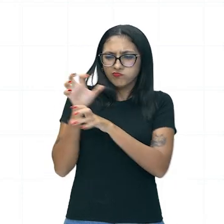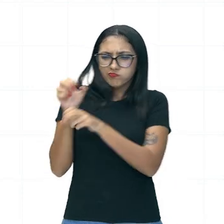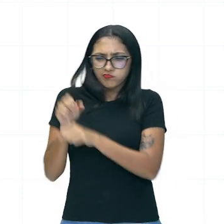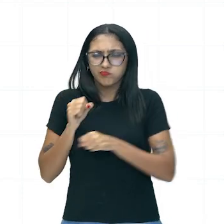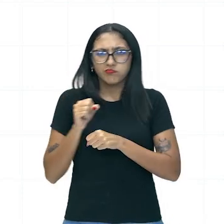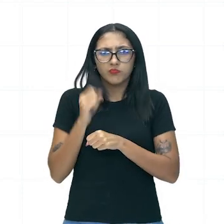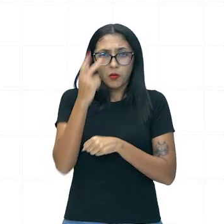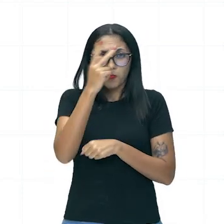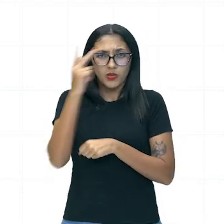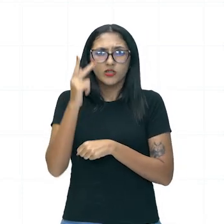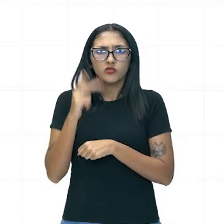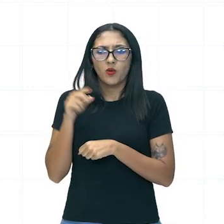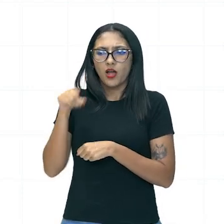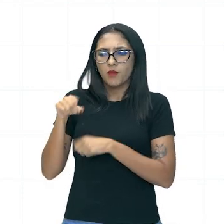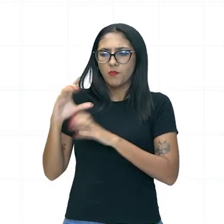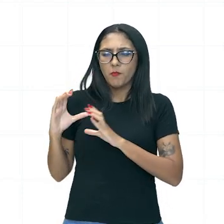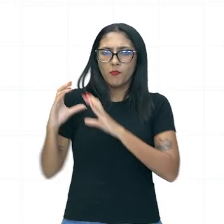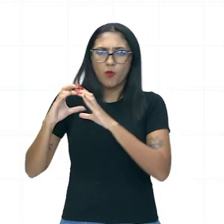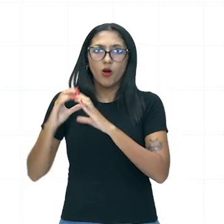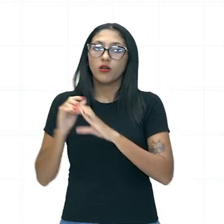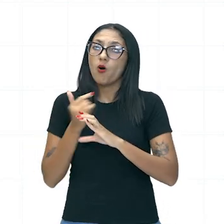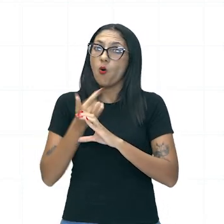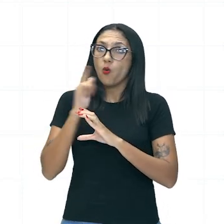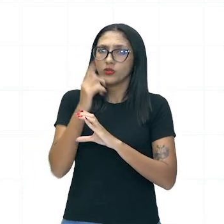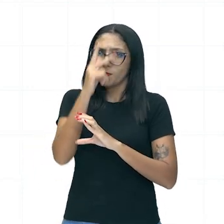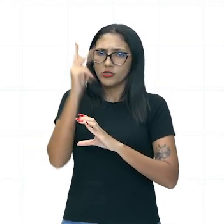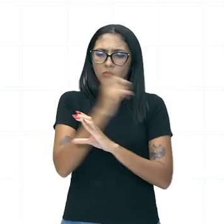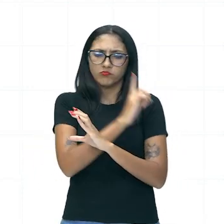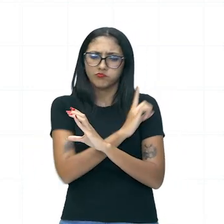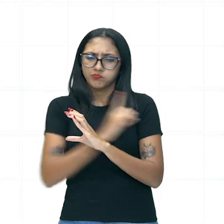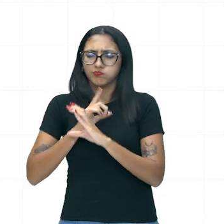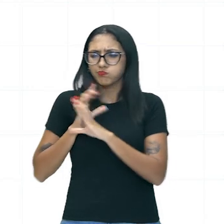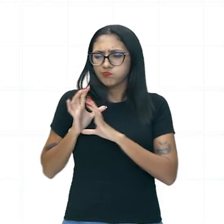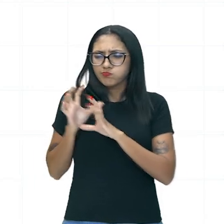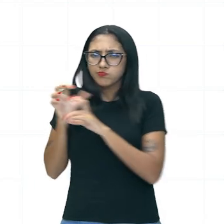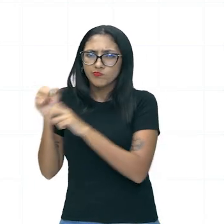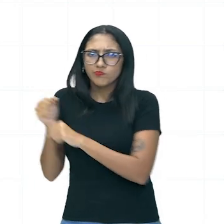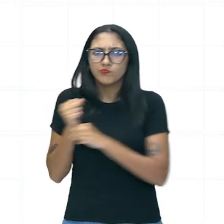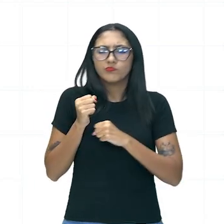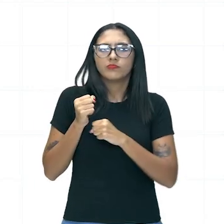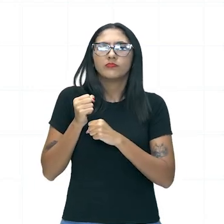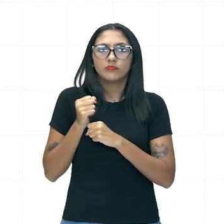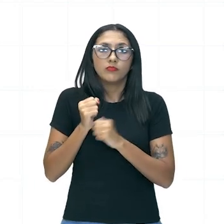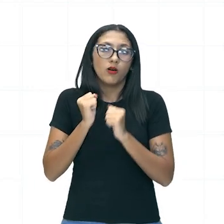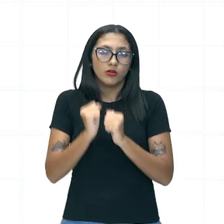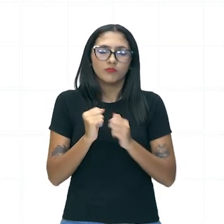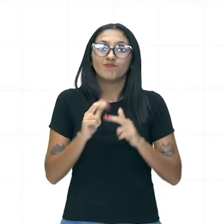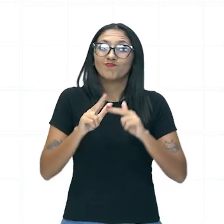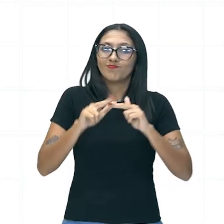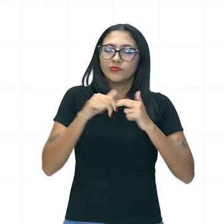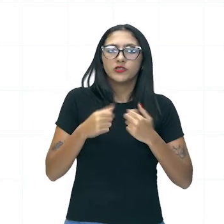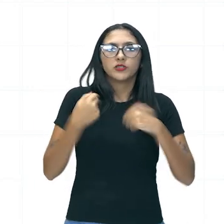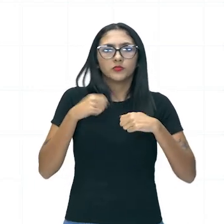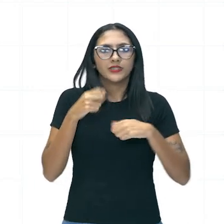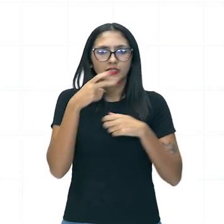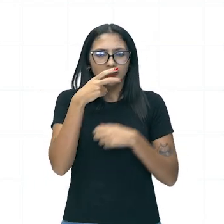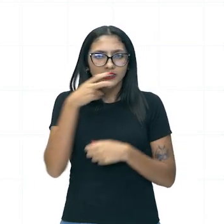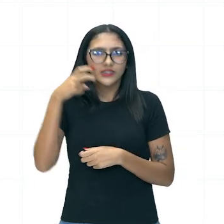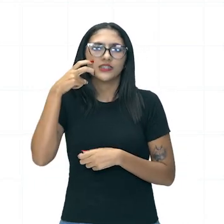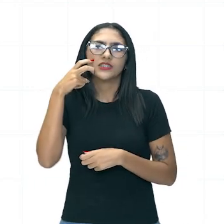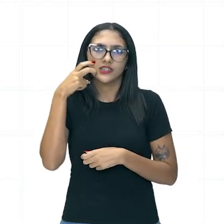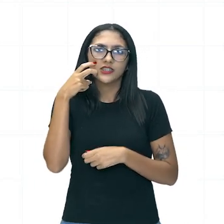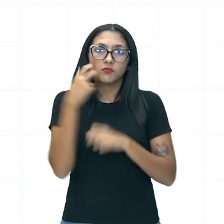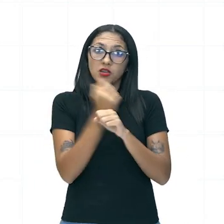para roubá-la. Então, por isso, né, que é exigida essa questão do protetor bucal, porque apesar, né, de